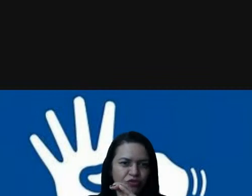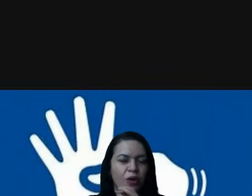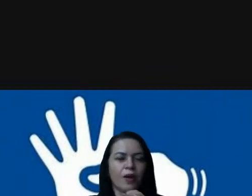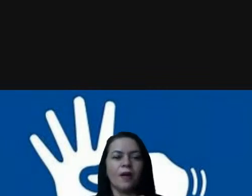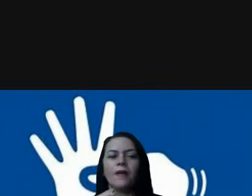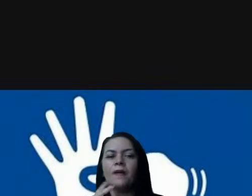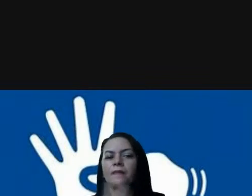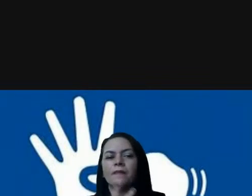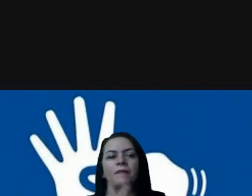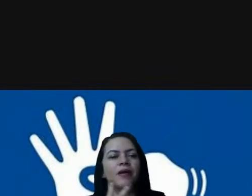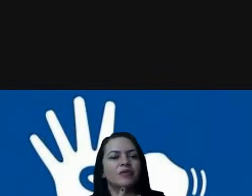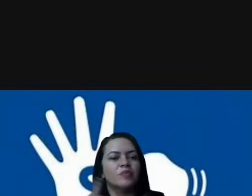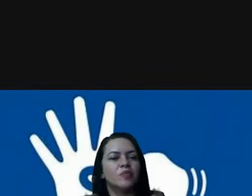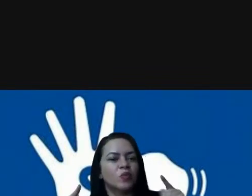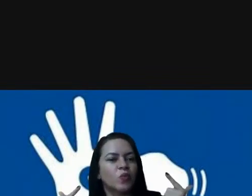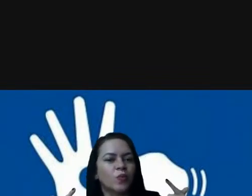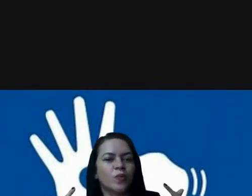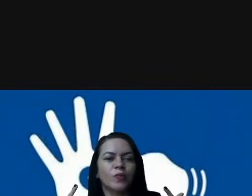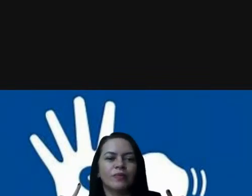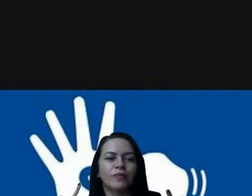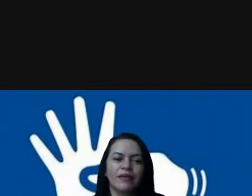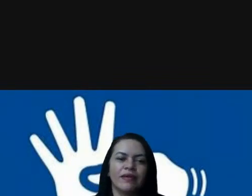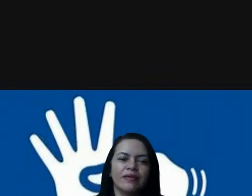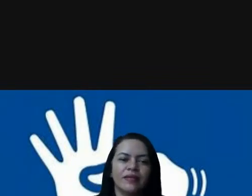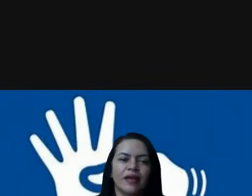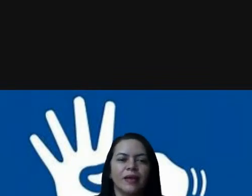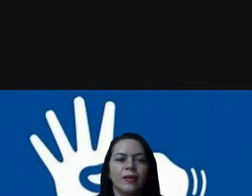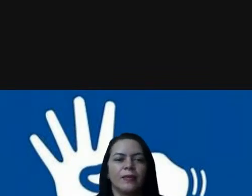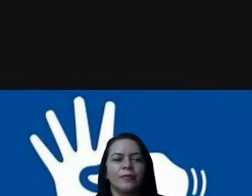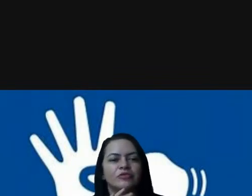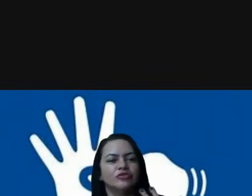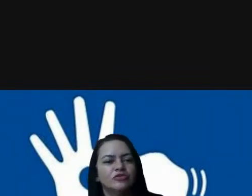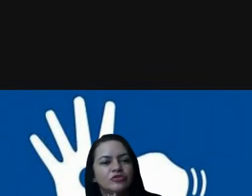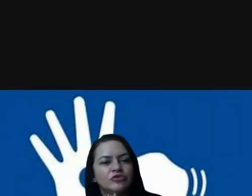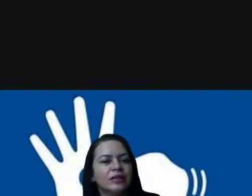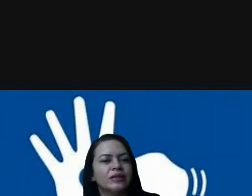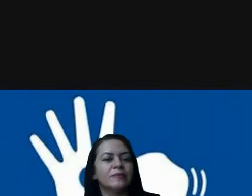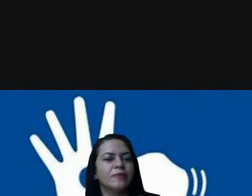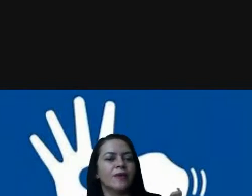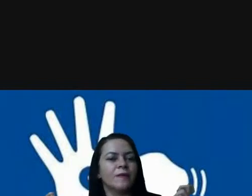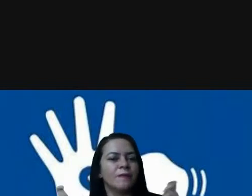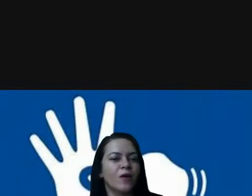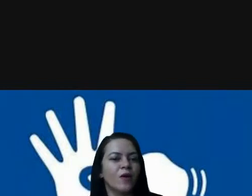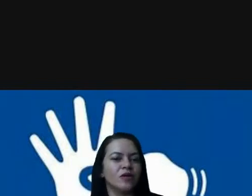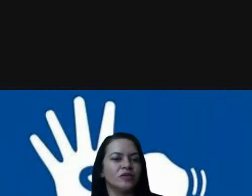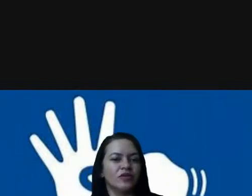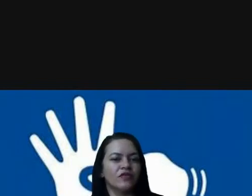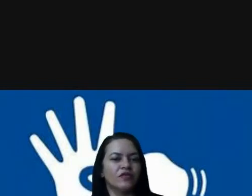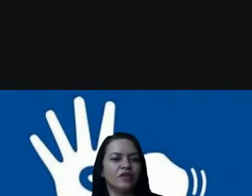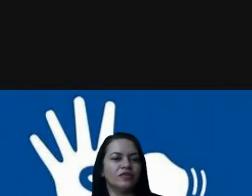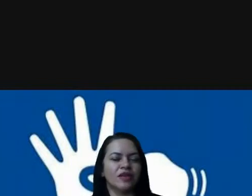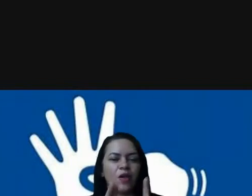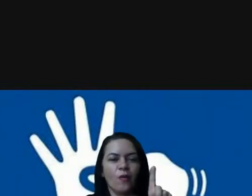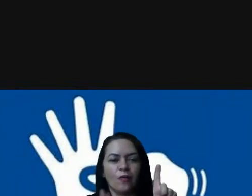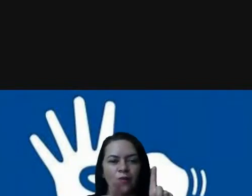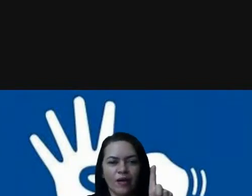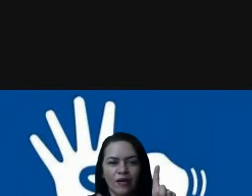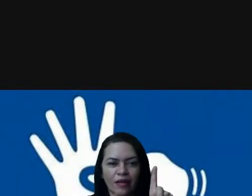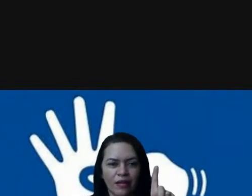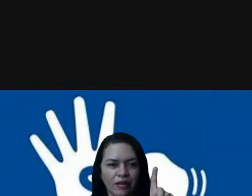possa interpretar a sua comunicação, que ela possa ali fazer uma legenda rápida,